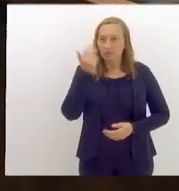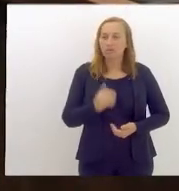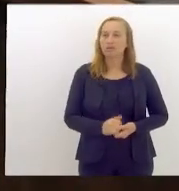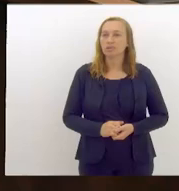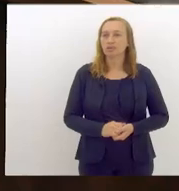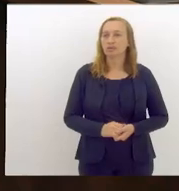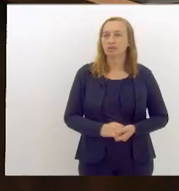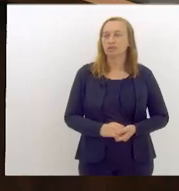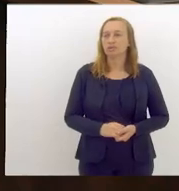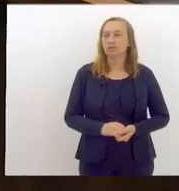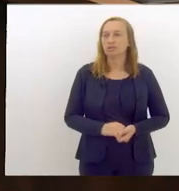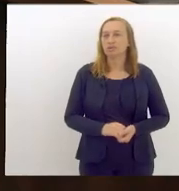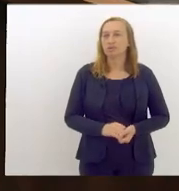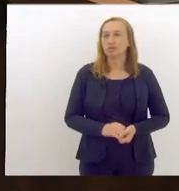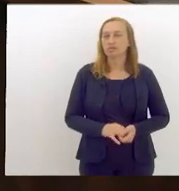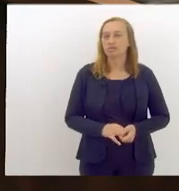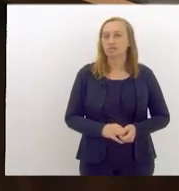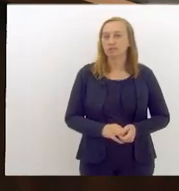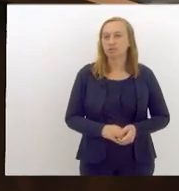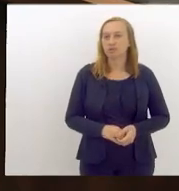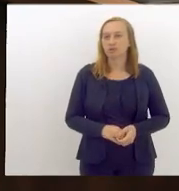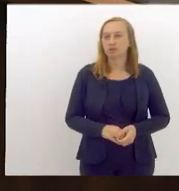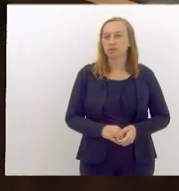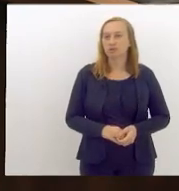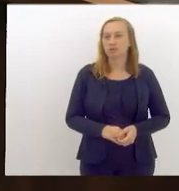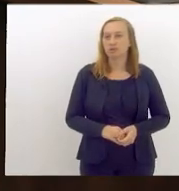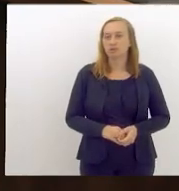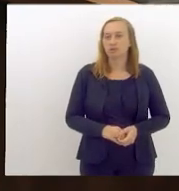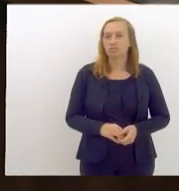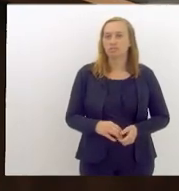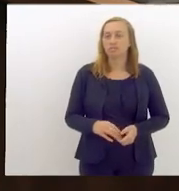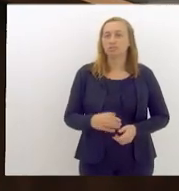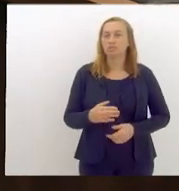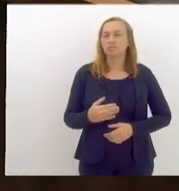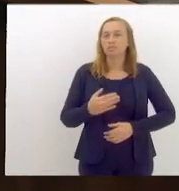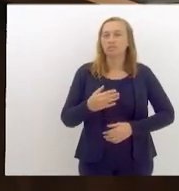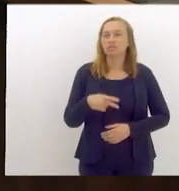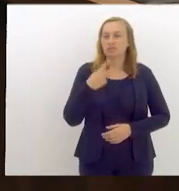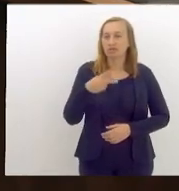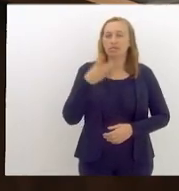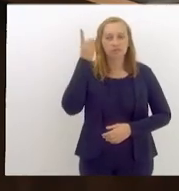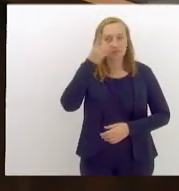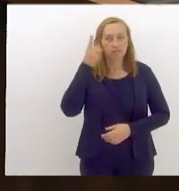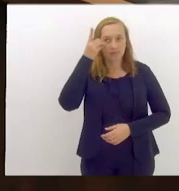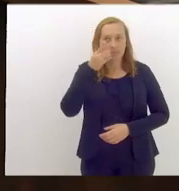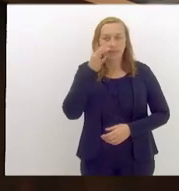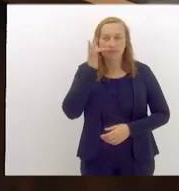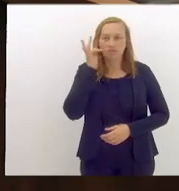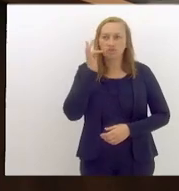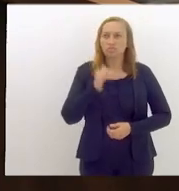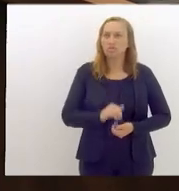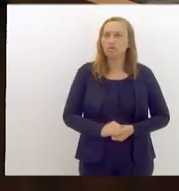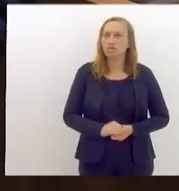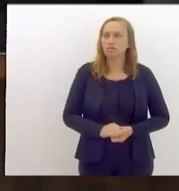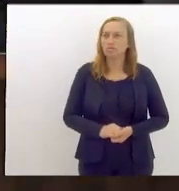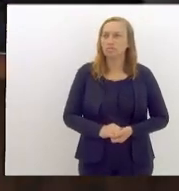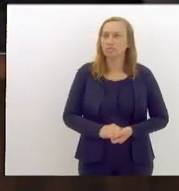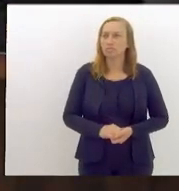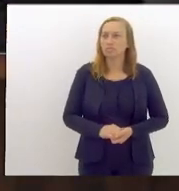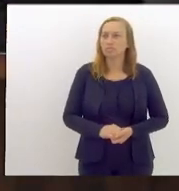voto exatamente com o parecer do deputado Flávio se era Pinto